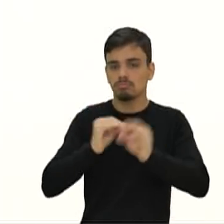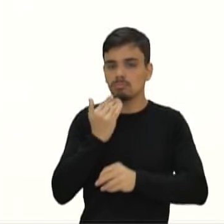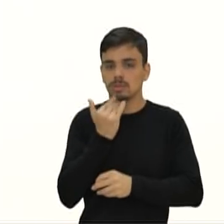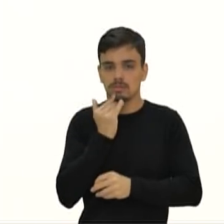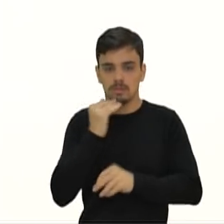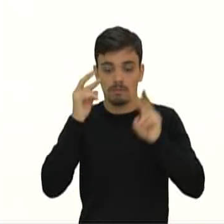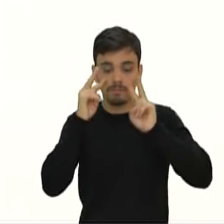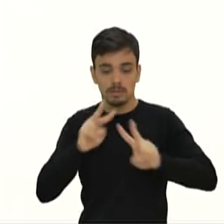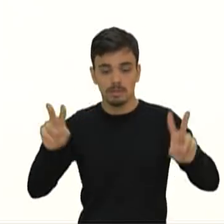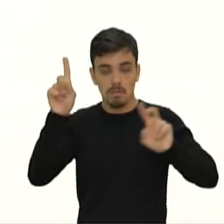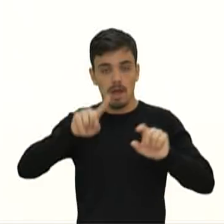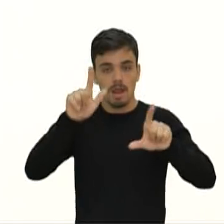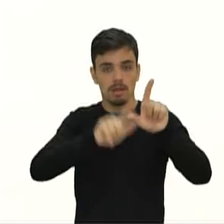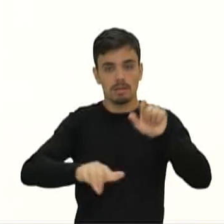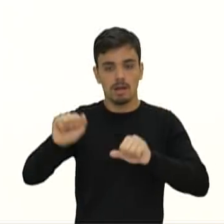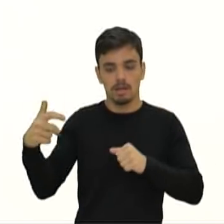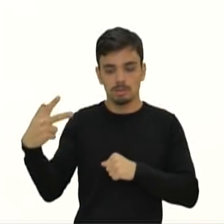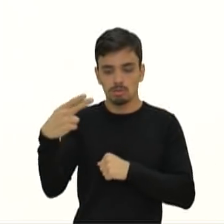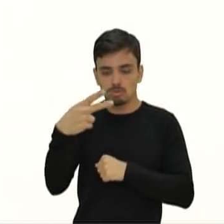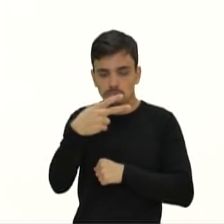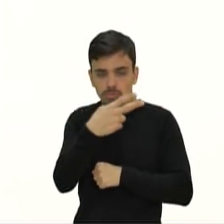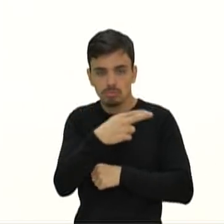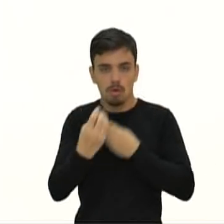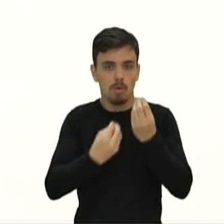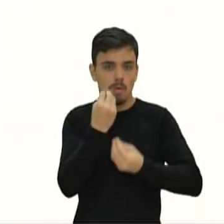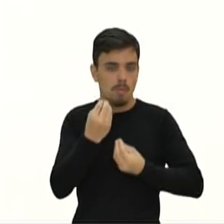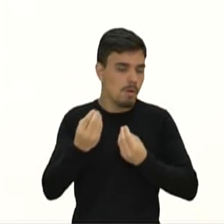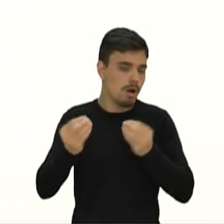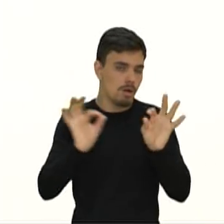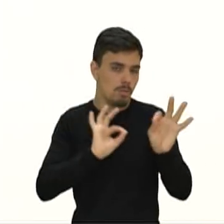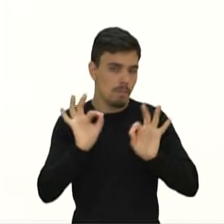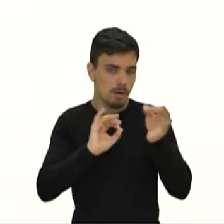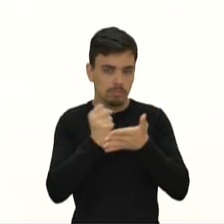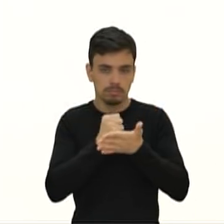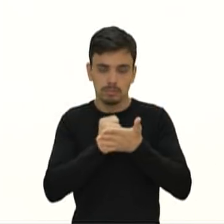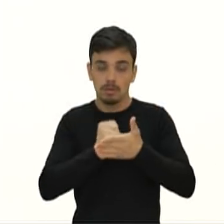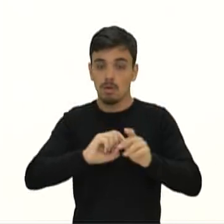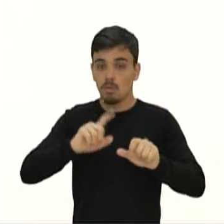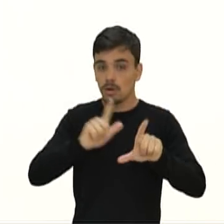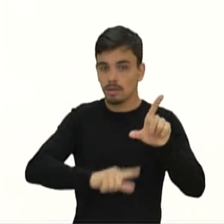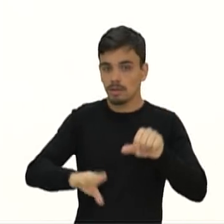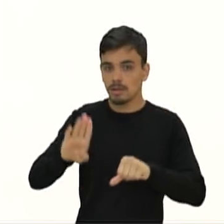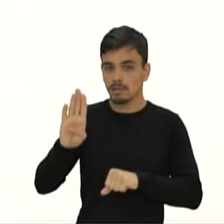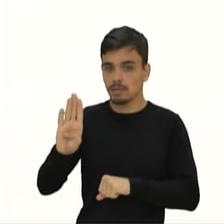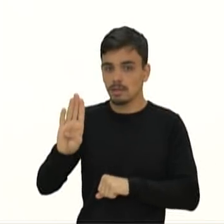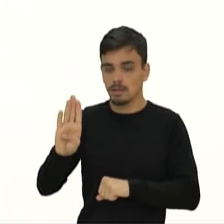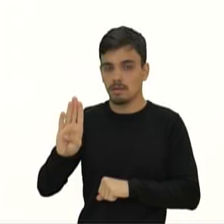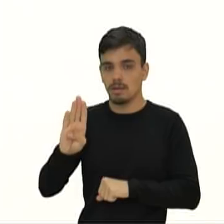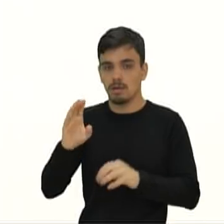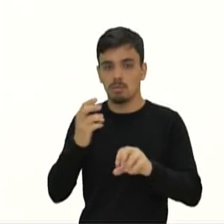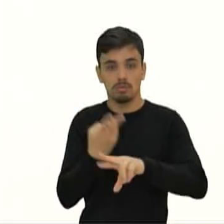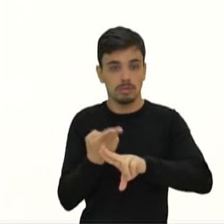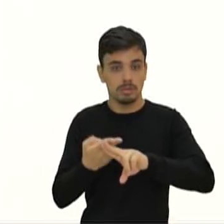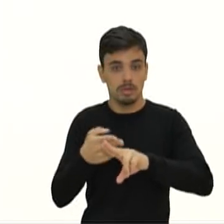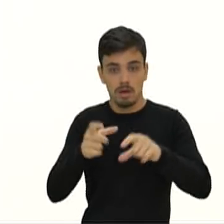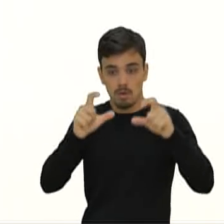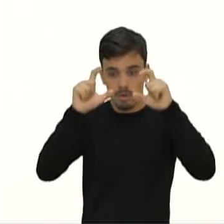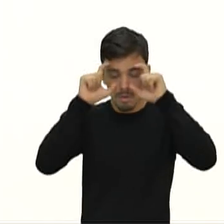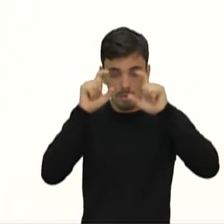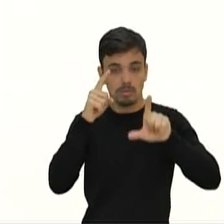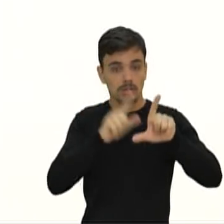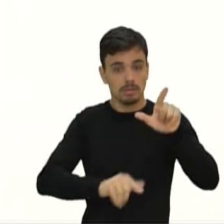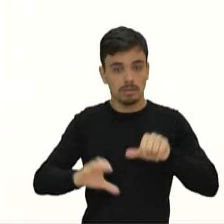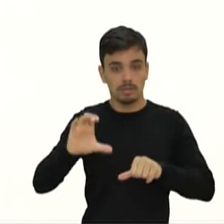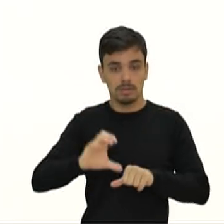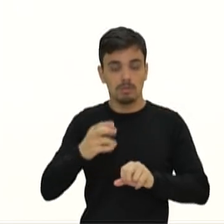letra A, a cirurgia como método de correção visual. Letra B, a utilização de óculos. Letra C, a utilização de lentes de contato.